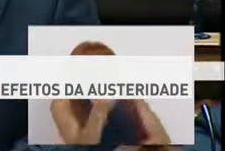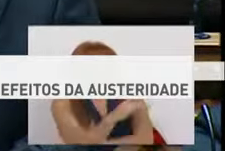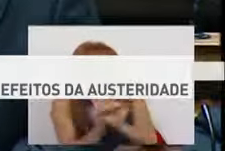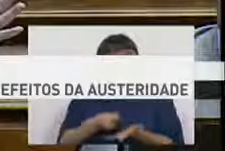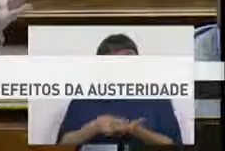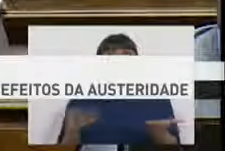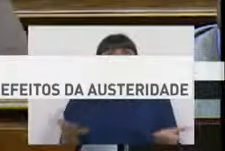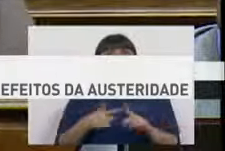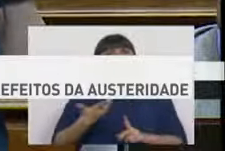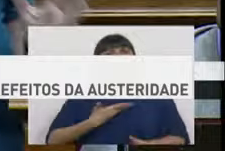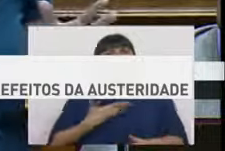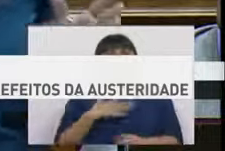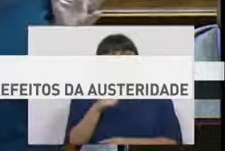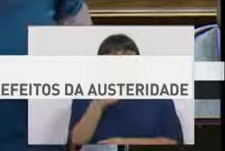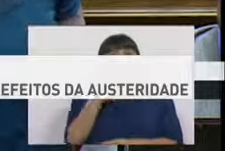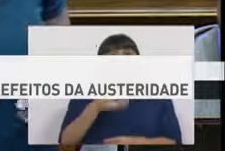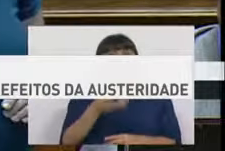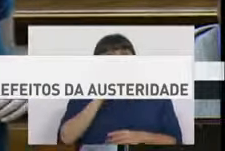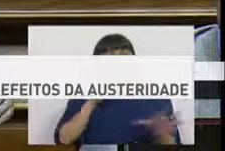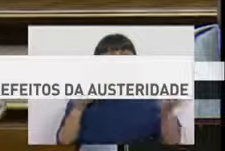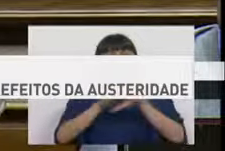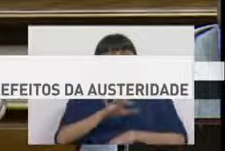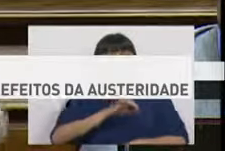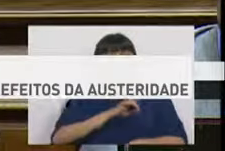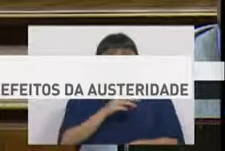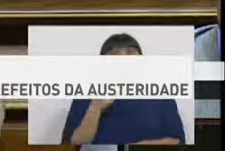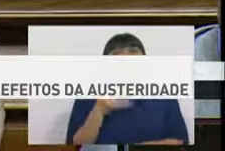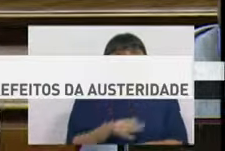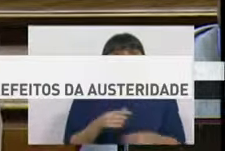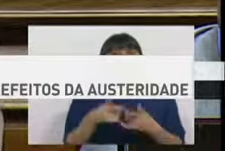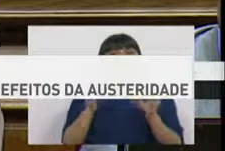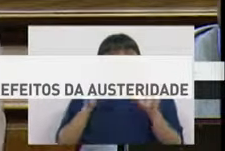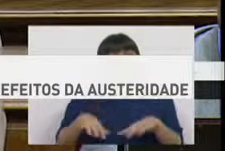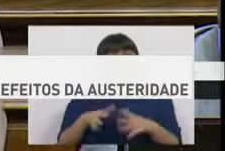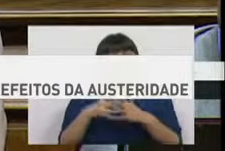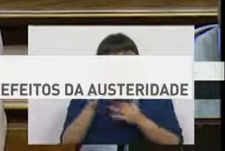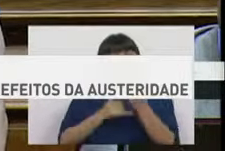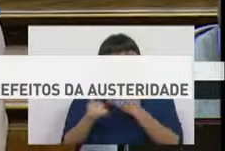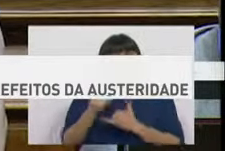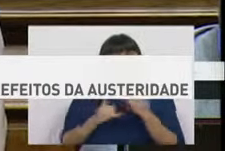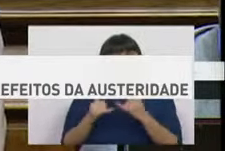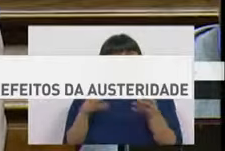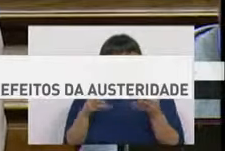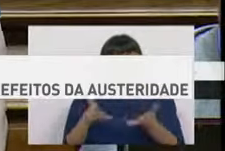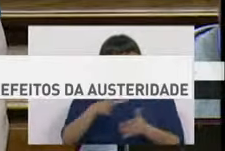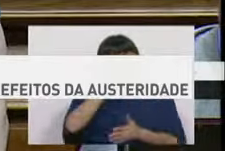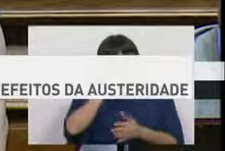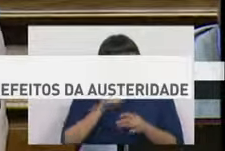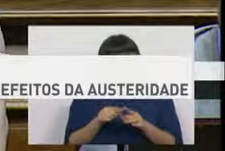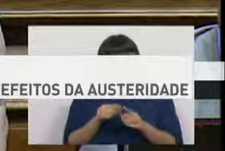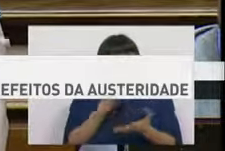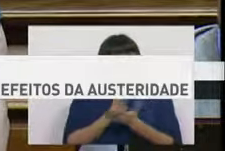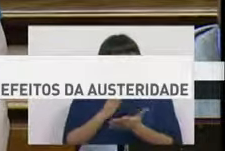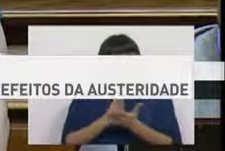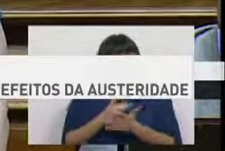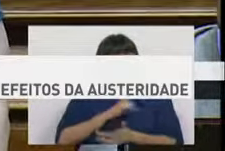União Europeia. A dívida da TAP, que é a desculpa para privatizar a TAP e que vai acabar a ser reestruturada com a ajuda do Estado quando já